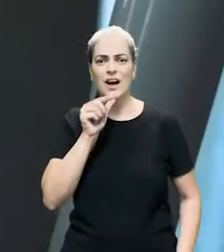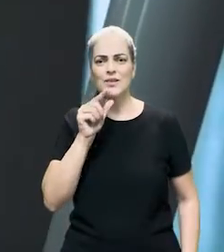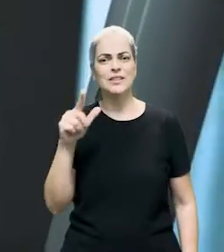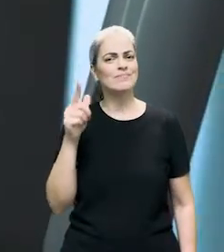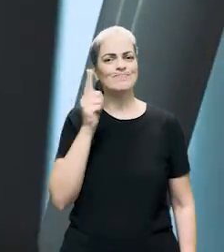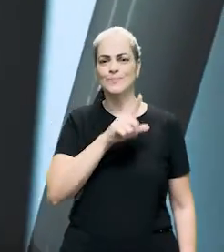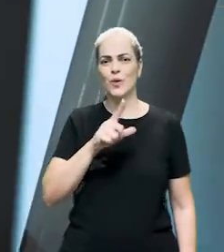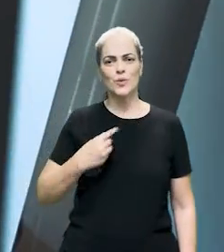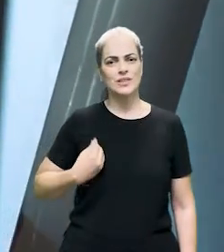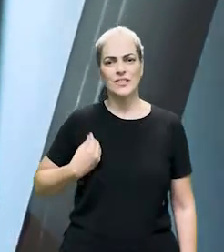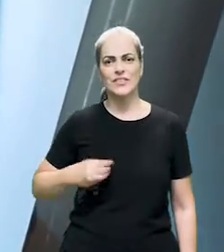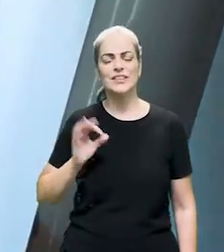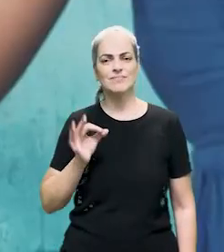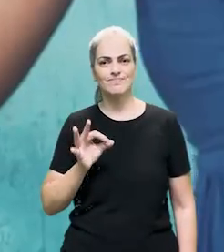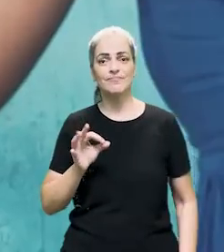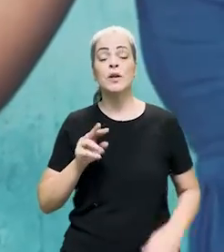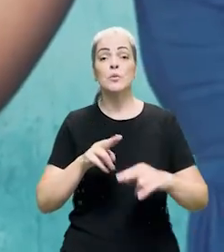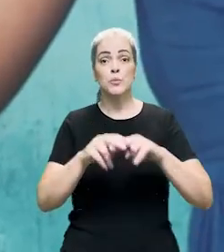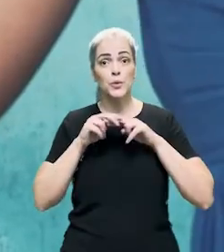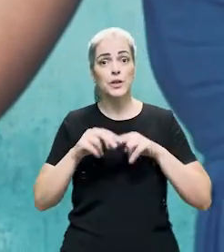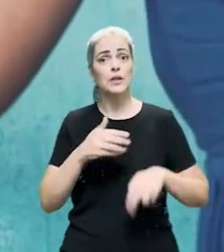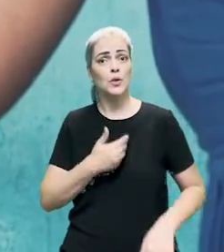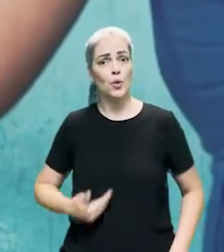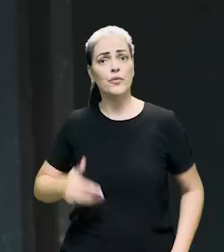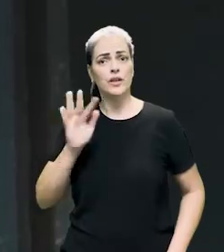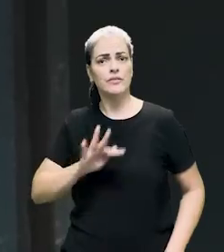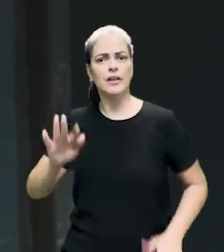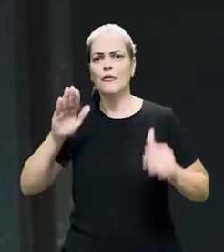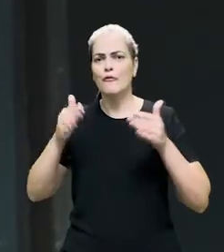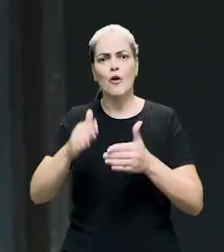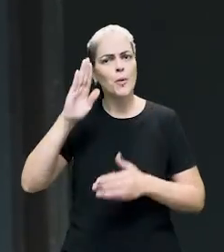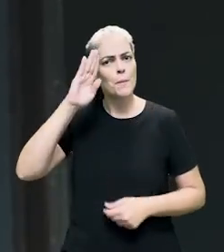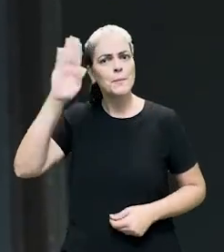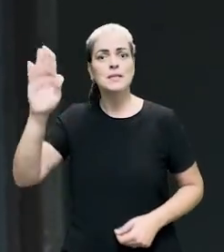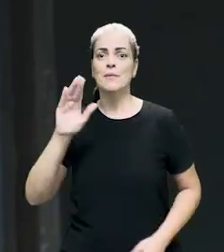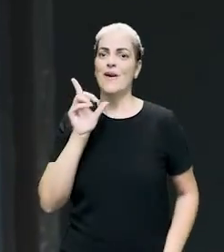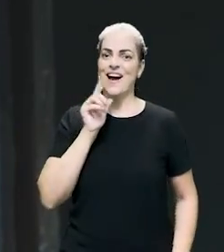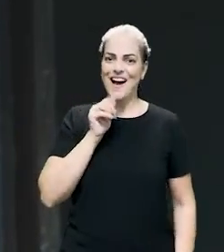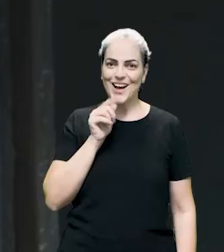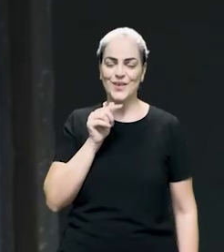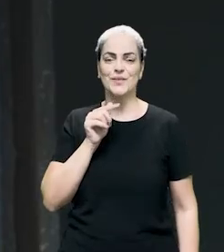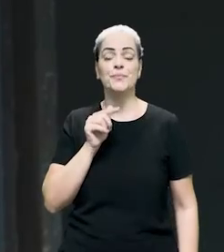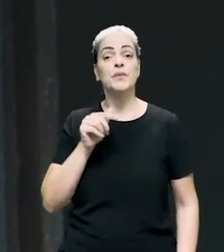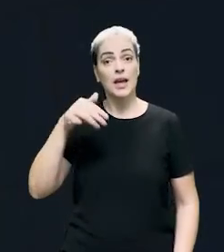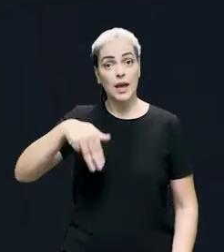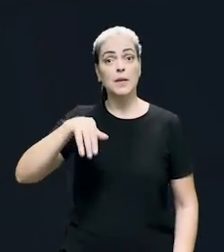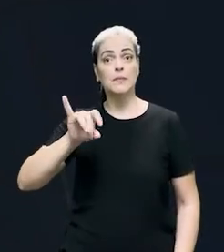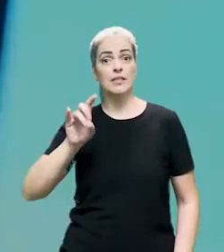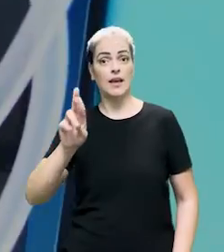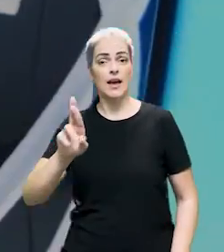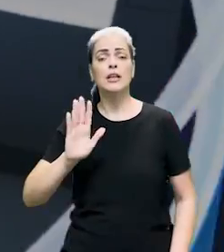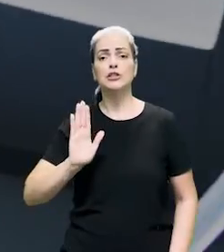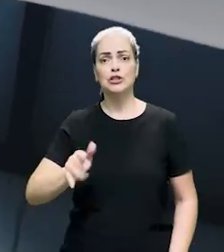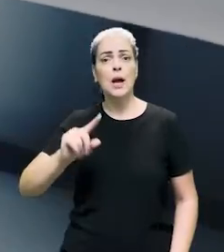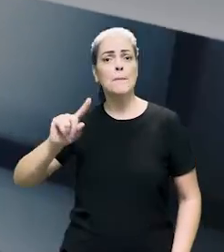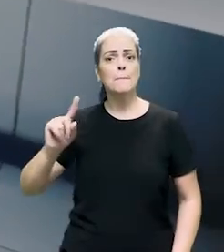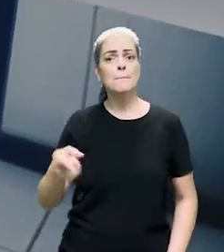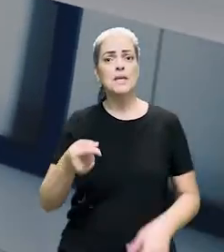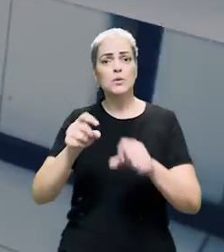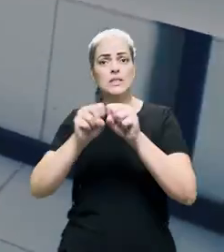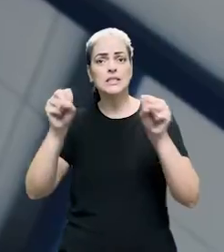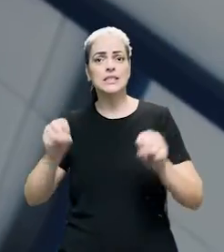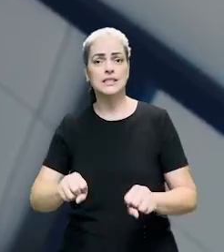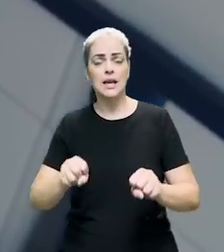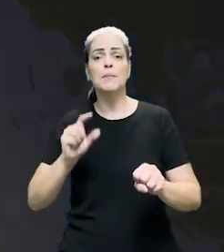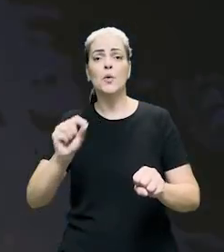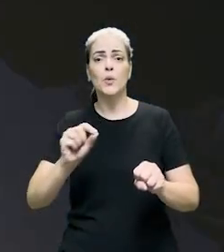Sem água, a gente não consegue viver, né? E por isso, água é prioridade para o governo federal. O MDR entregou o